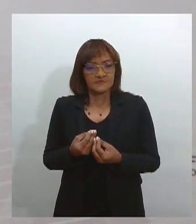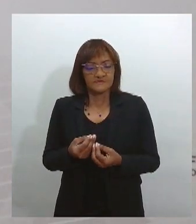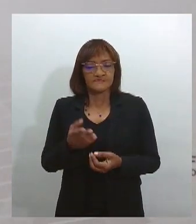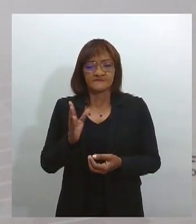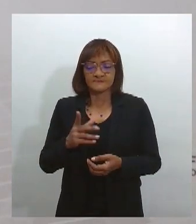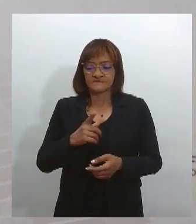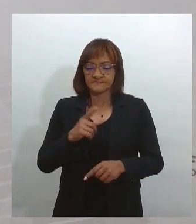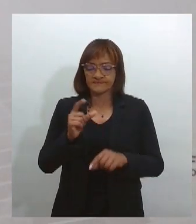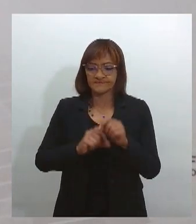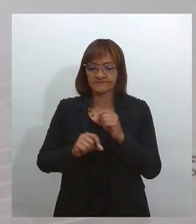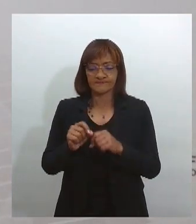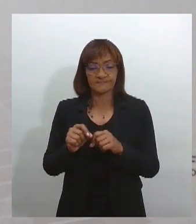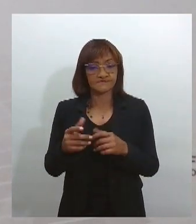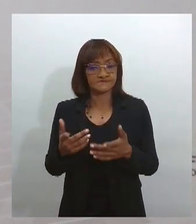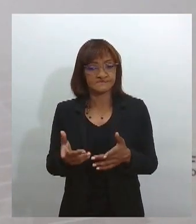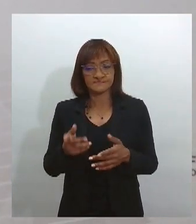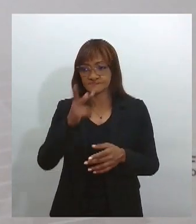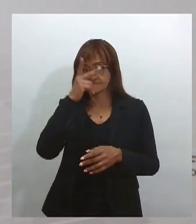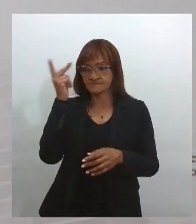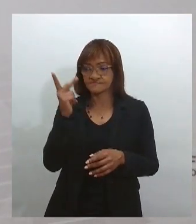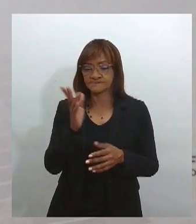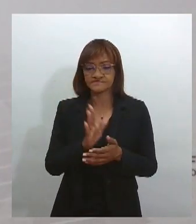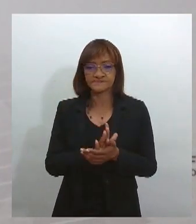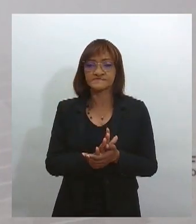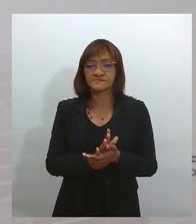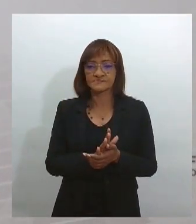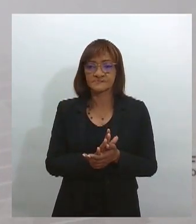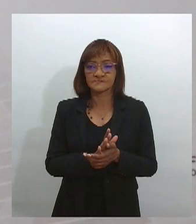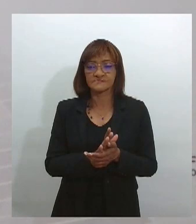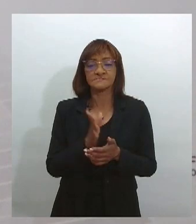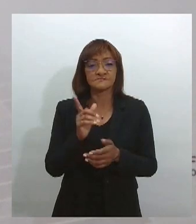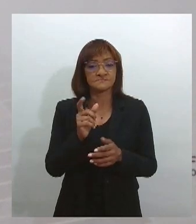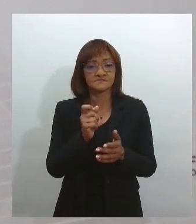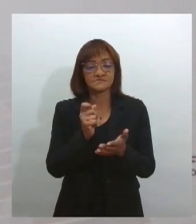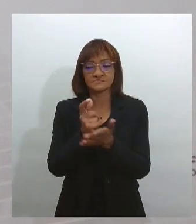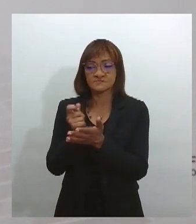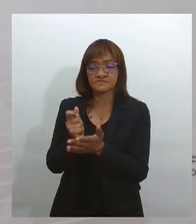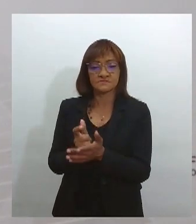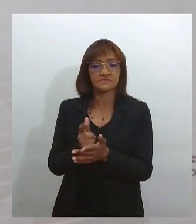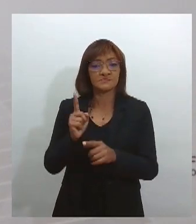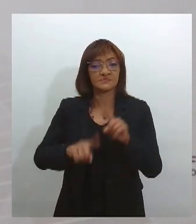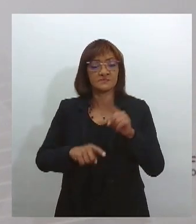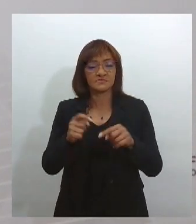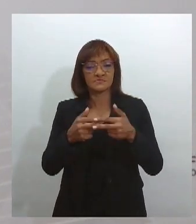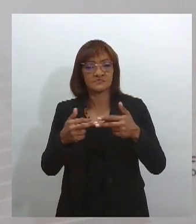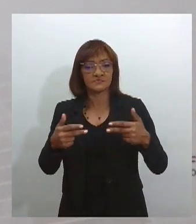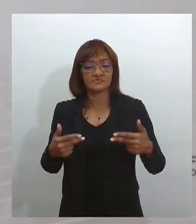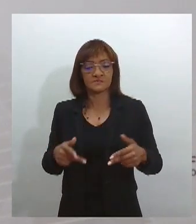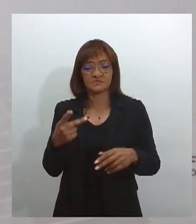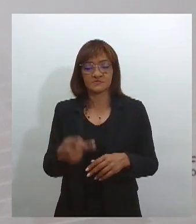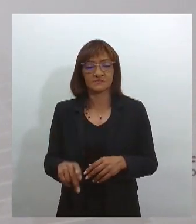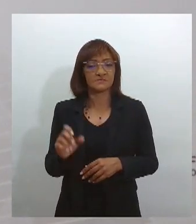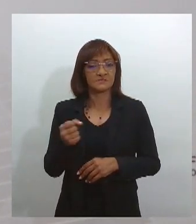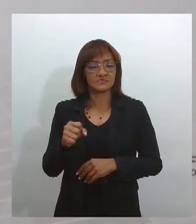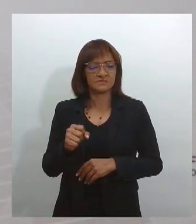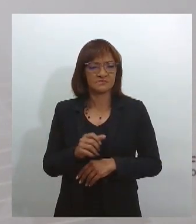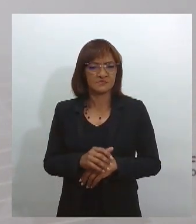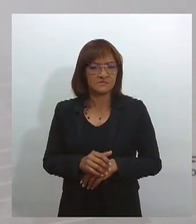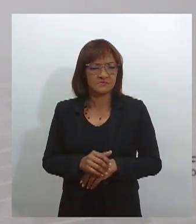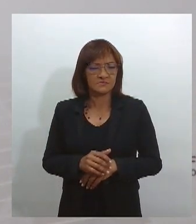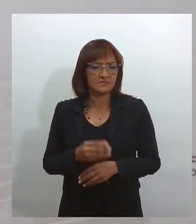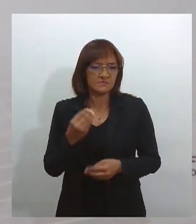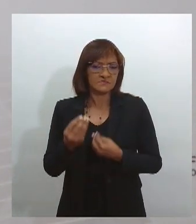dos comerciantes, daqueles que transportam mercadorias no estado de Sergipe. Isso tem gerado aí um transtorno, né? Tem sido tratado de forma